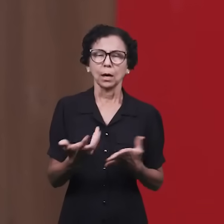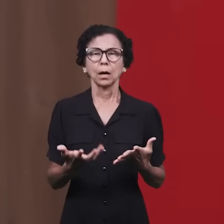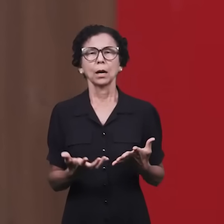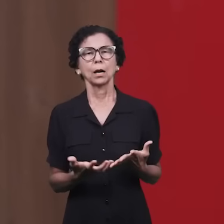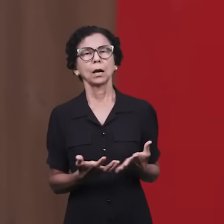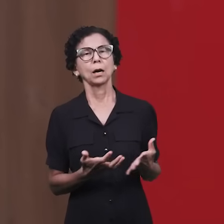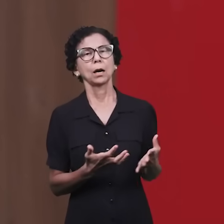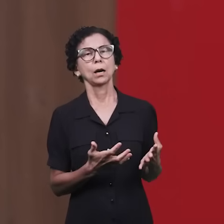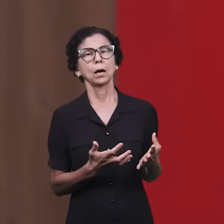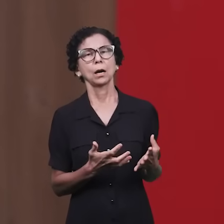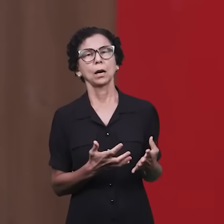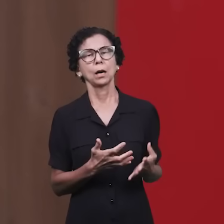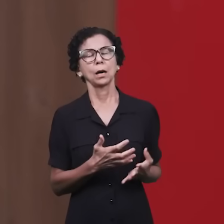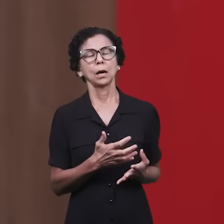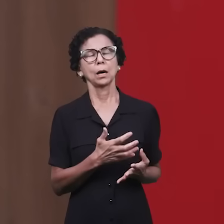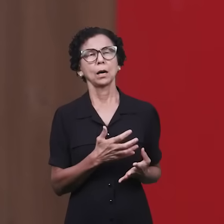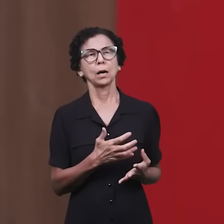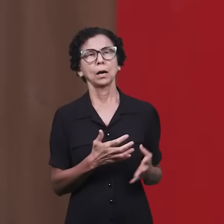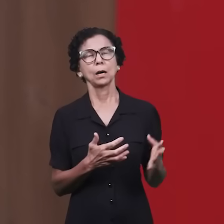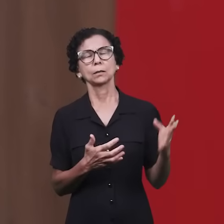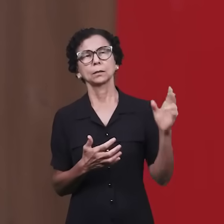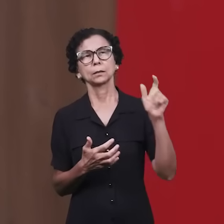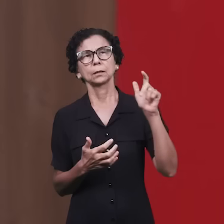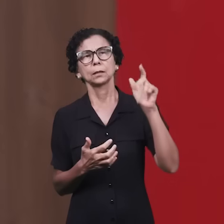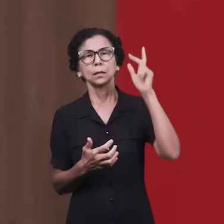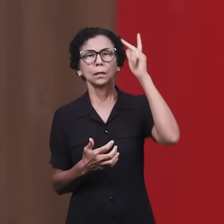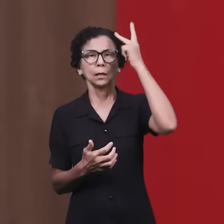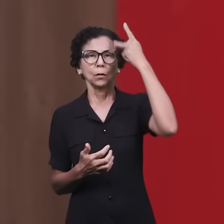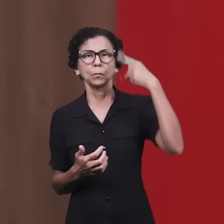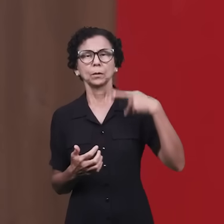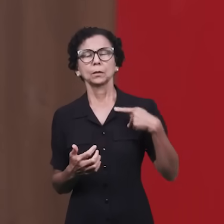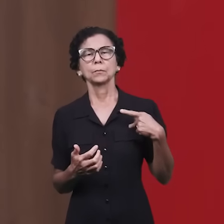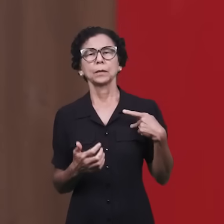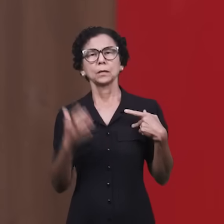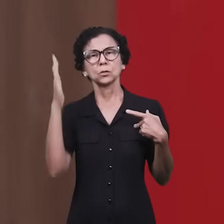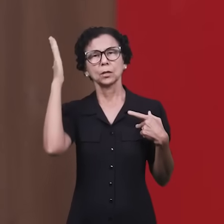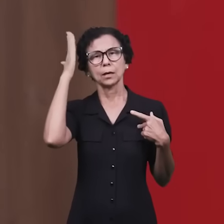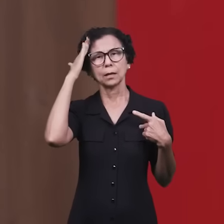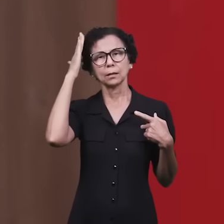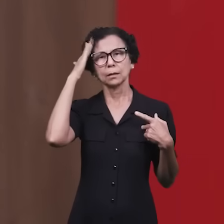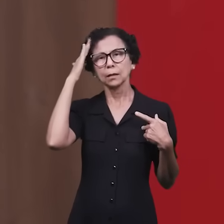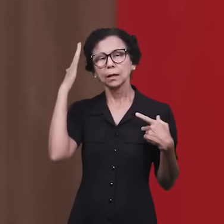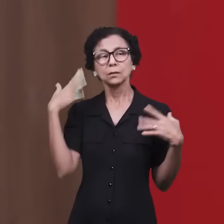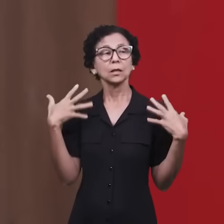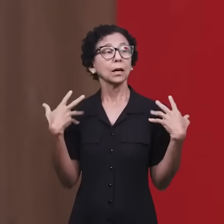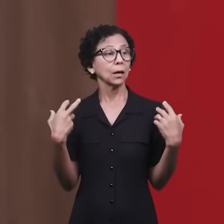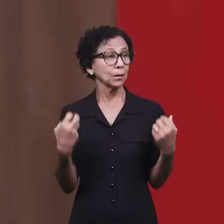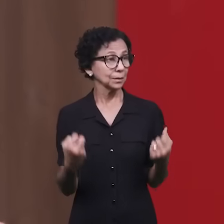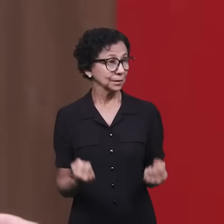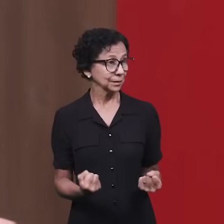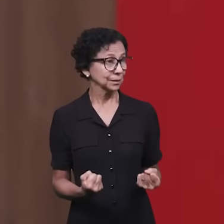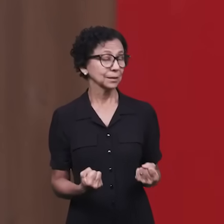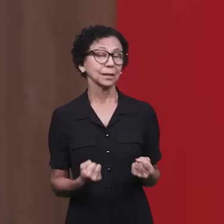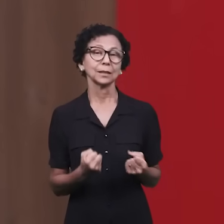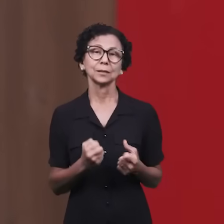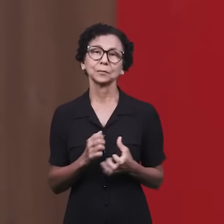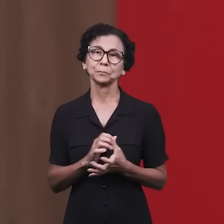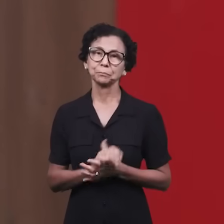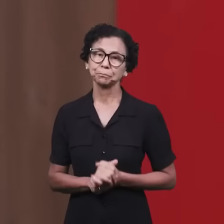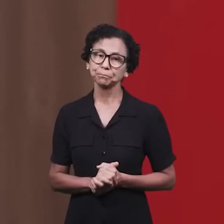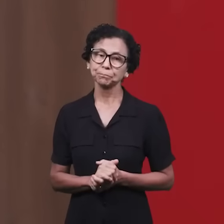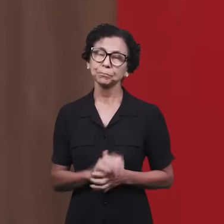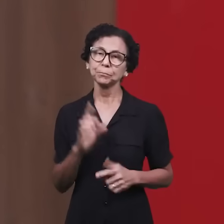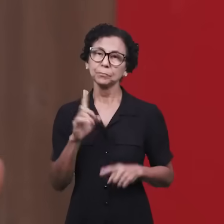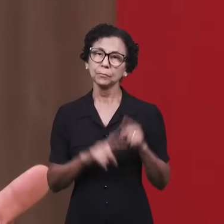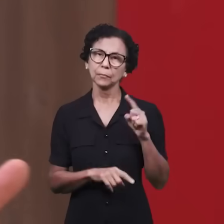daquilo que é racional, ele aceita. Mas quando entra na vida, aí só pelo autor da